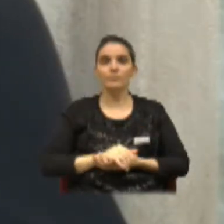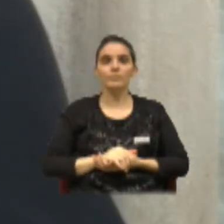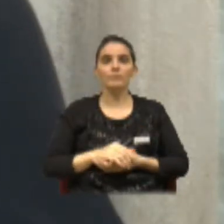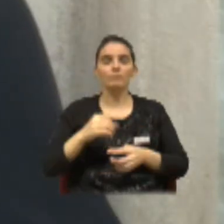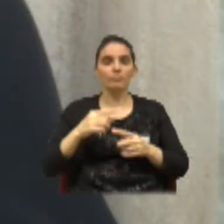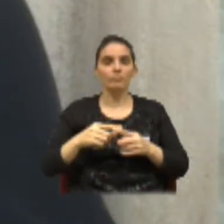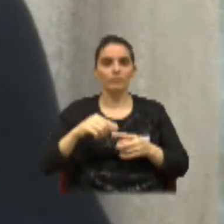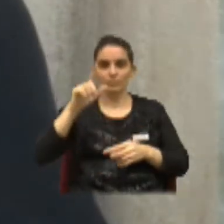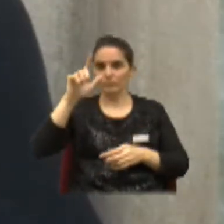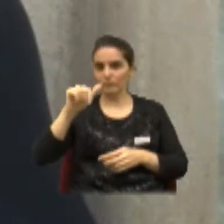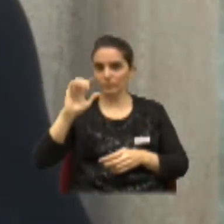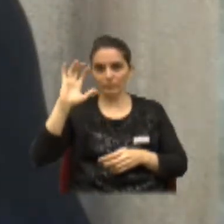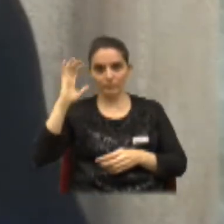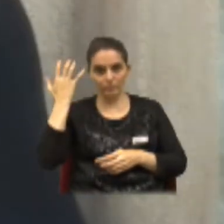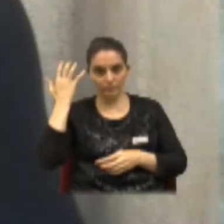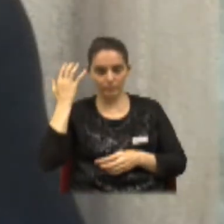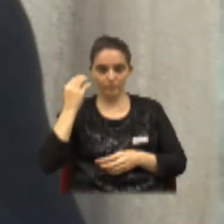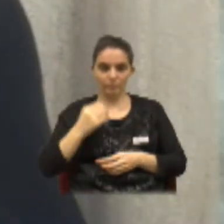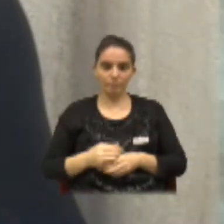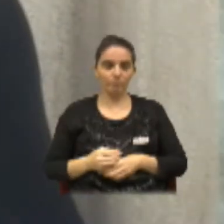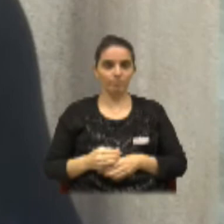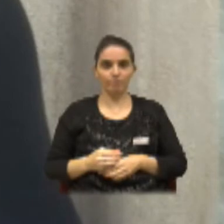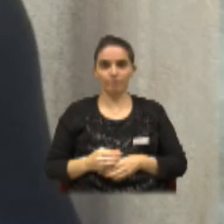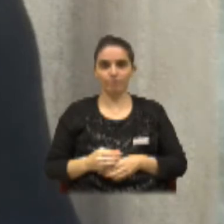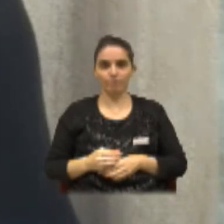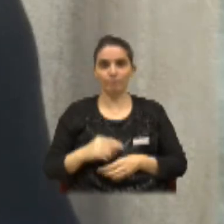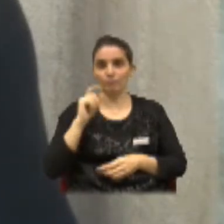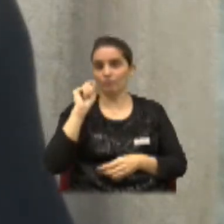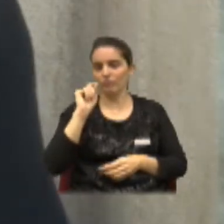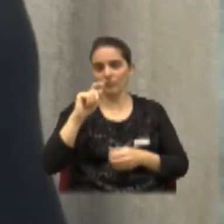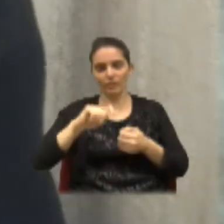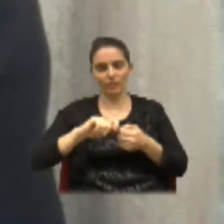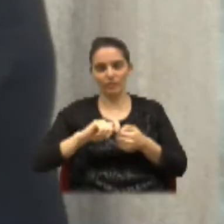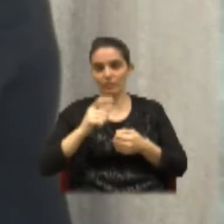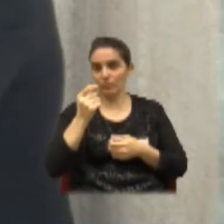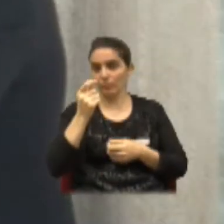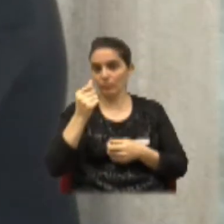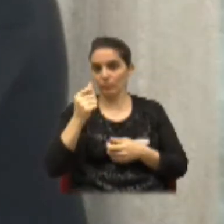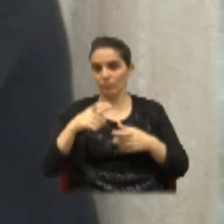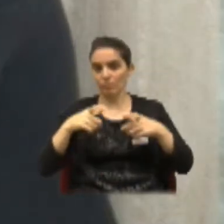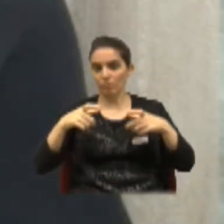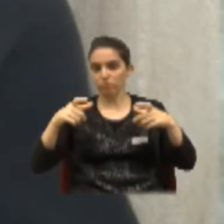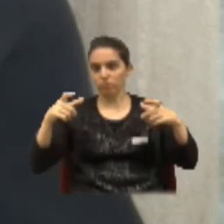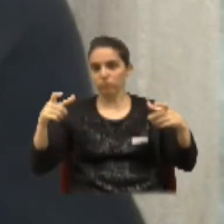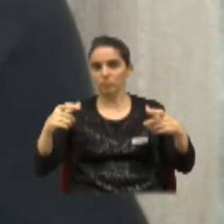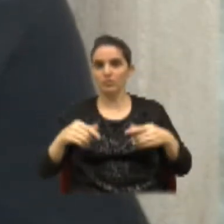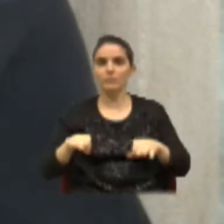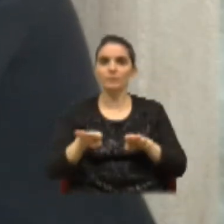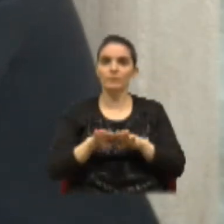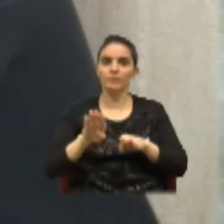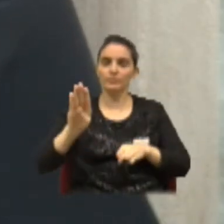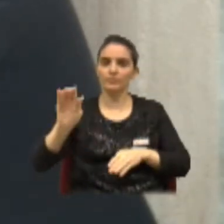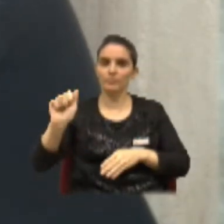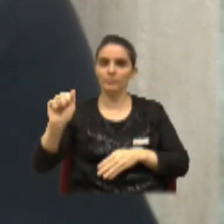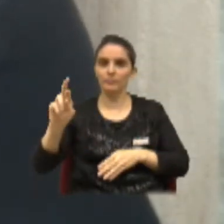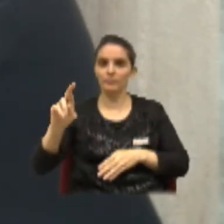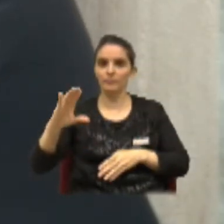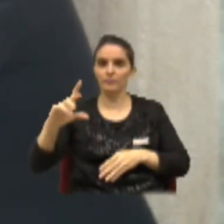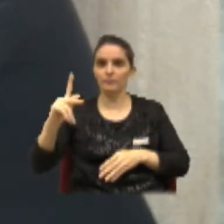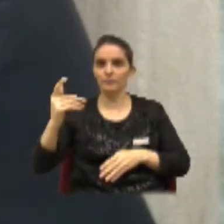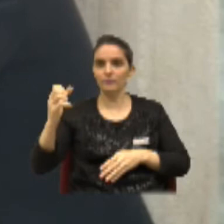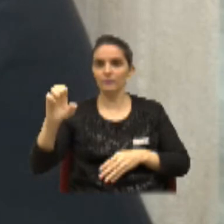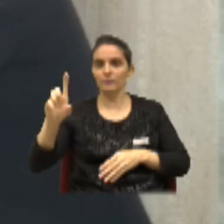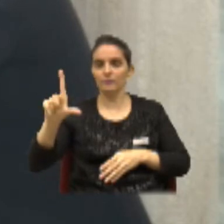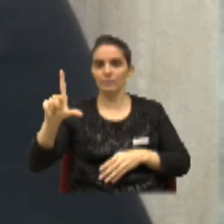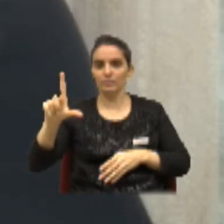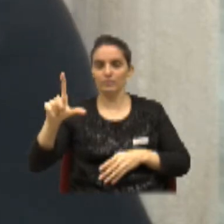depois do acontecido não adianta mais e o custo é muito maior. Parabenizar o doutor Barrichello e as